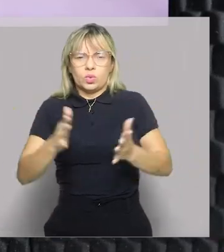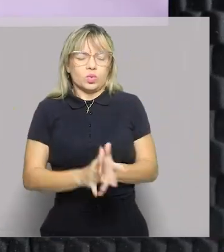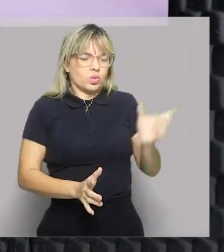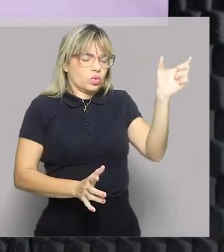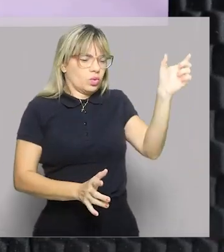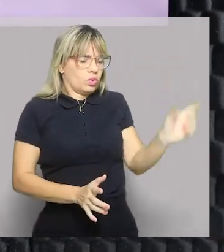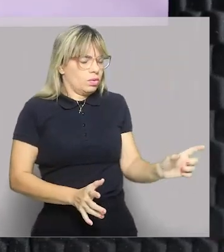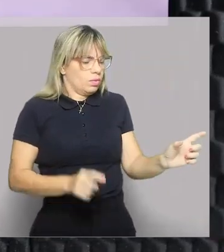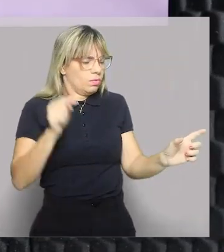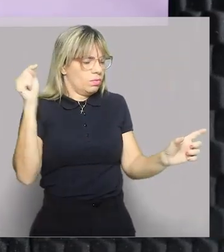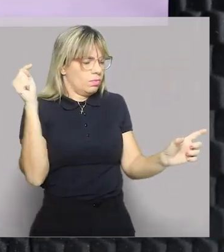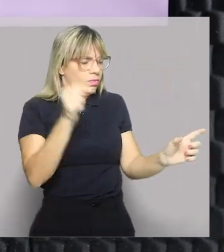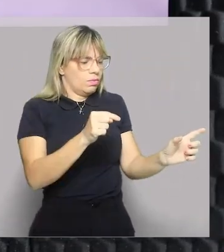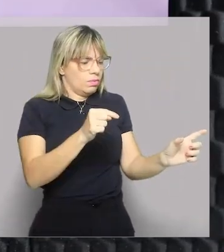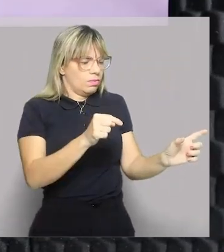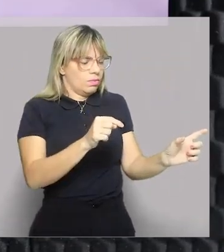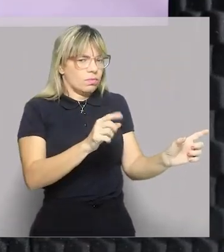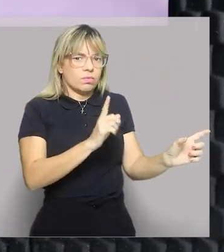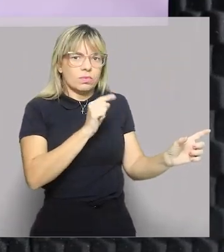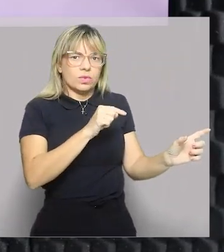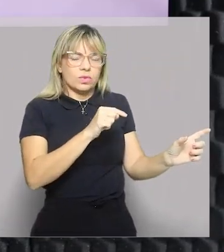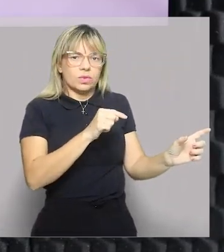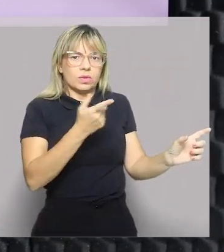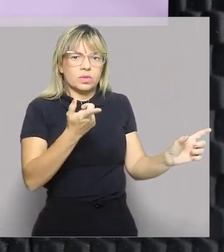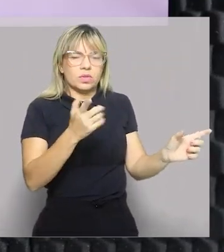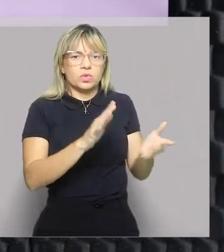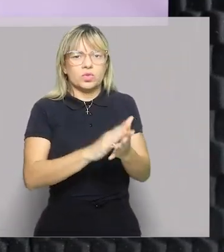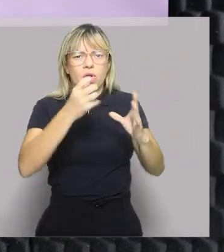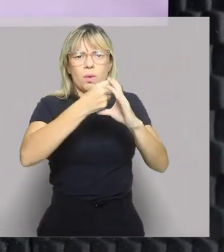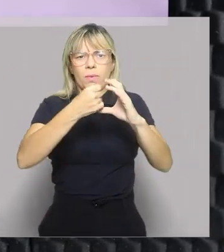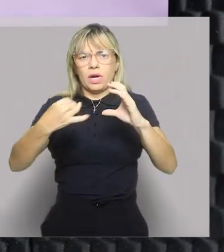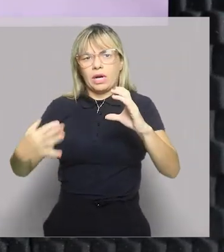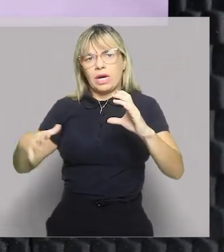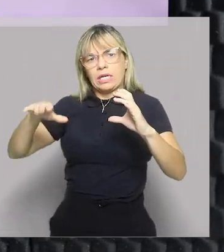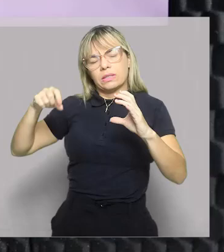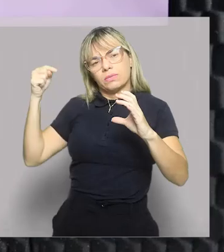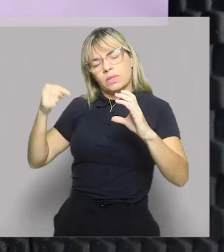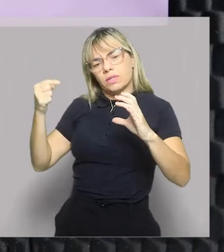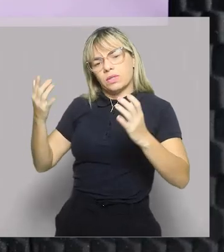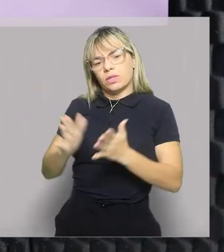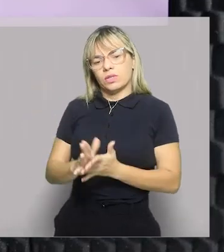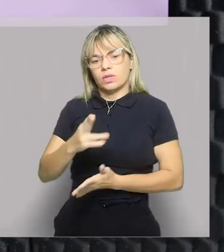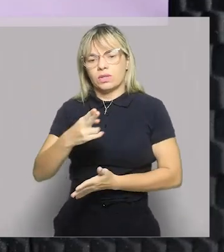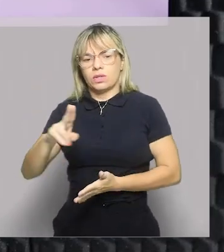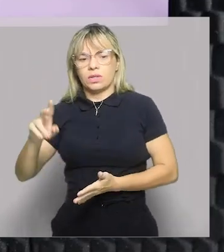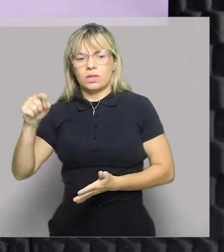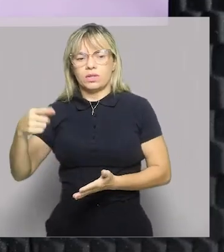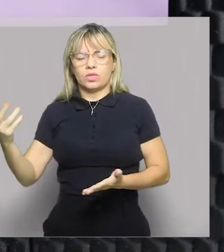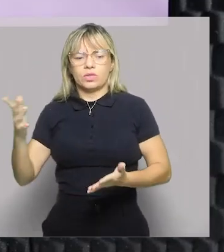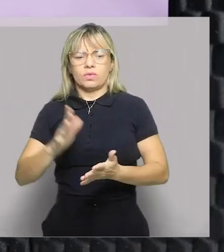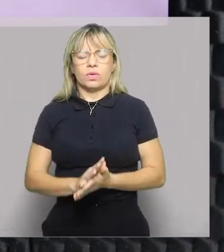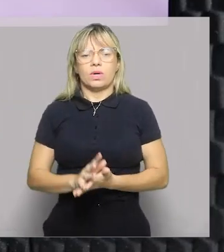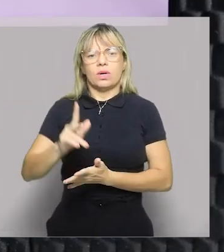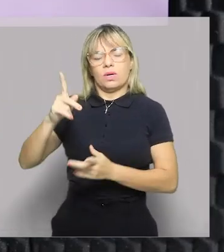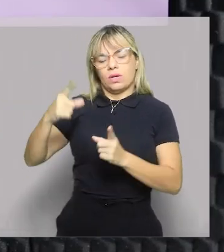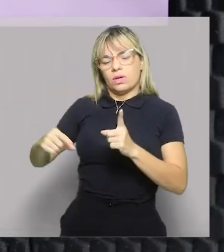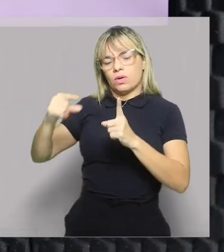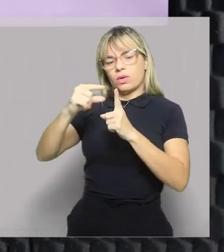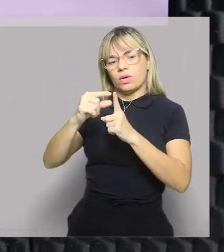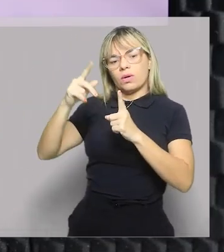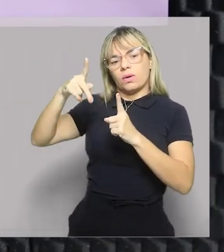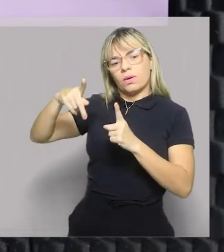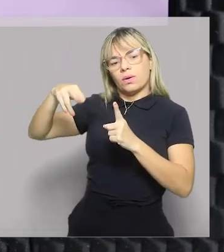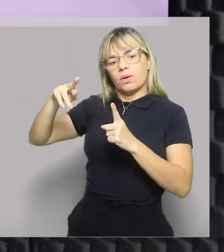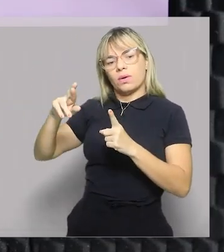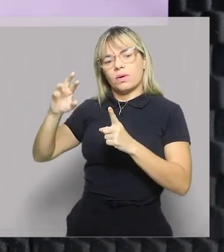sujeito a uma qualidade, a uma característica que a gente vai chamar de predicativo, certo?